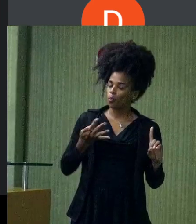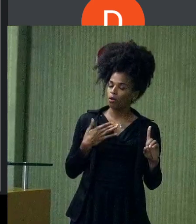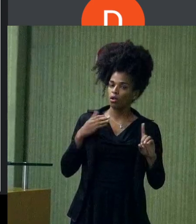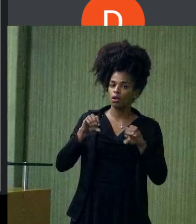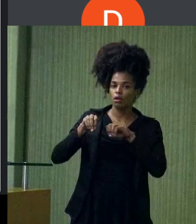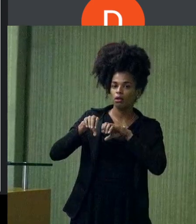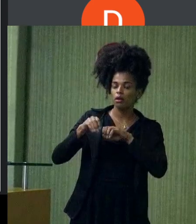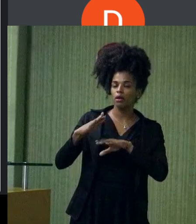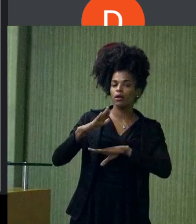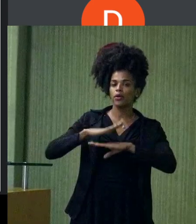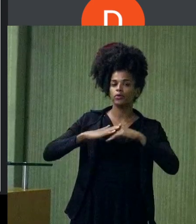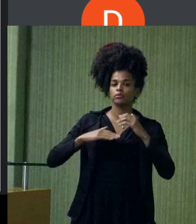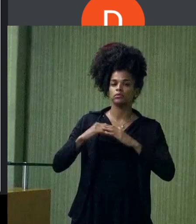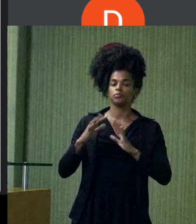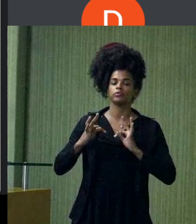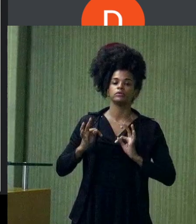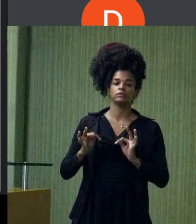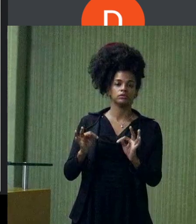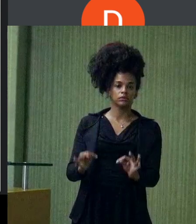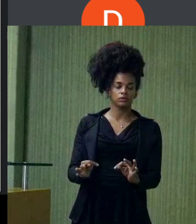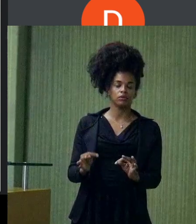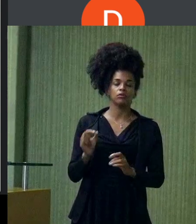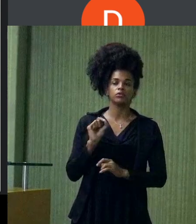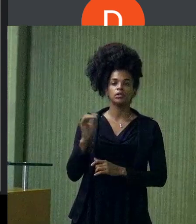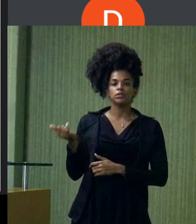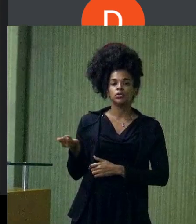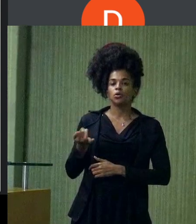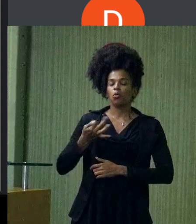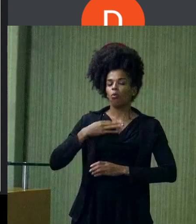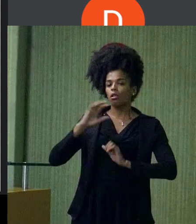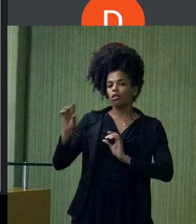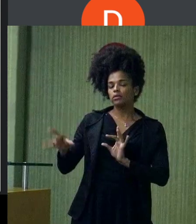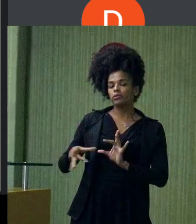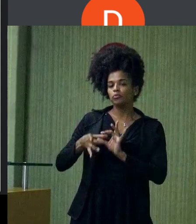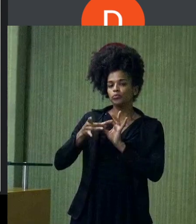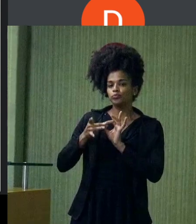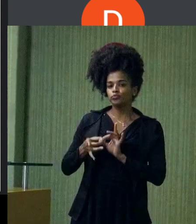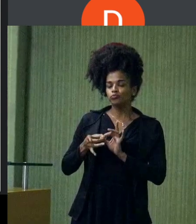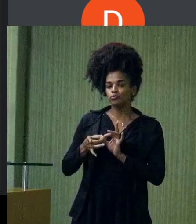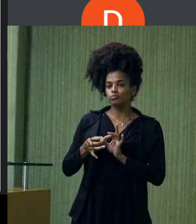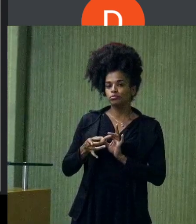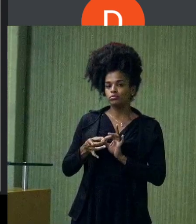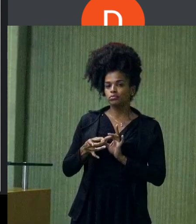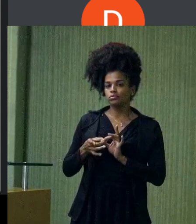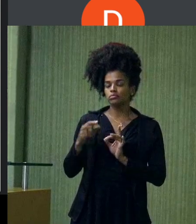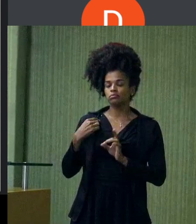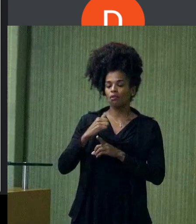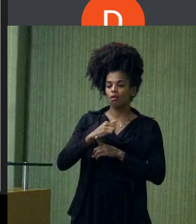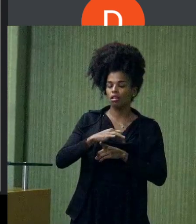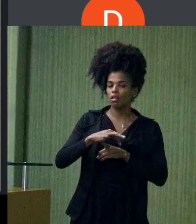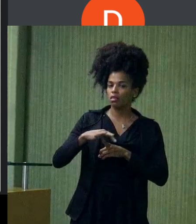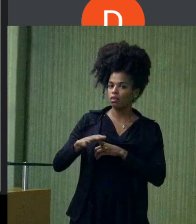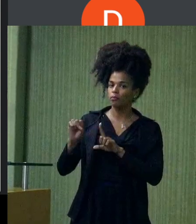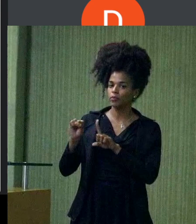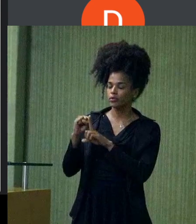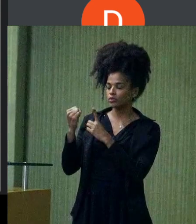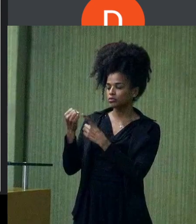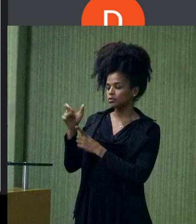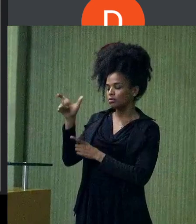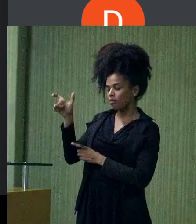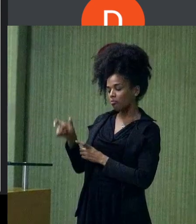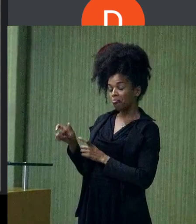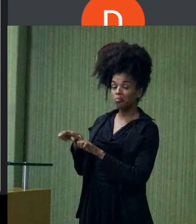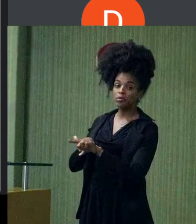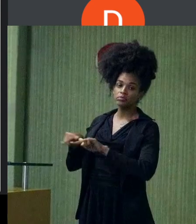e tecnológica essa qualidade tá associada à formação para atender as demandas da sociedade do mundo do trabalho e